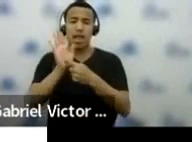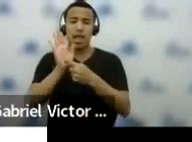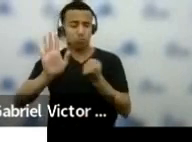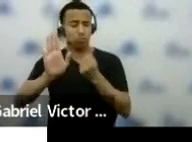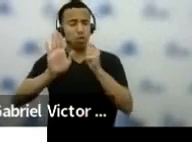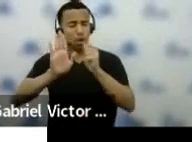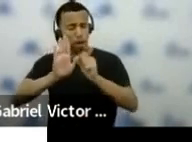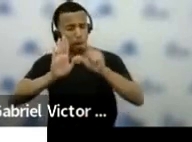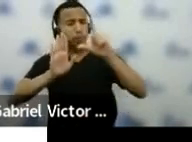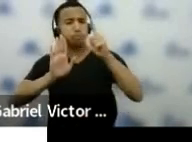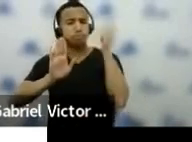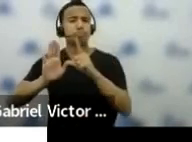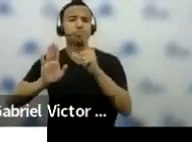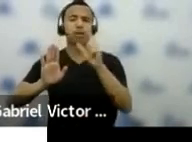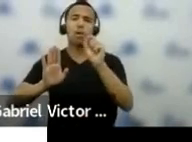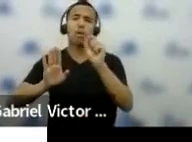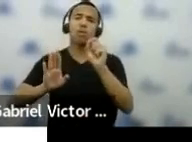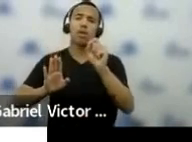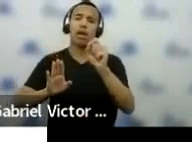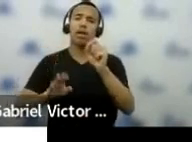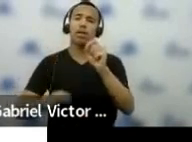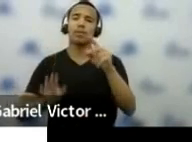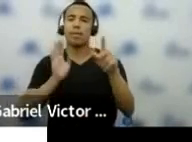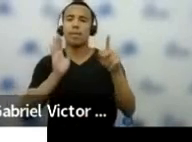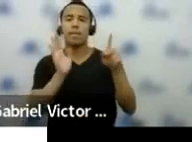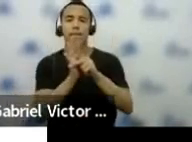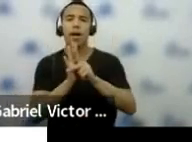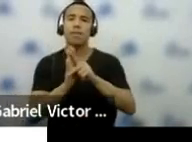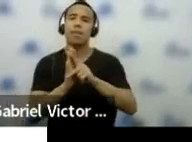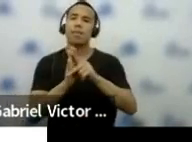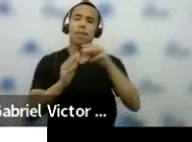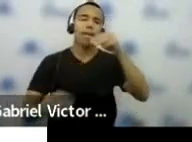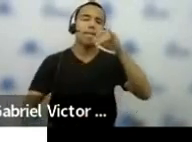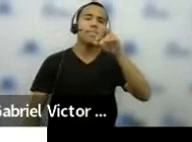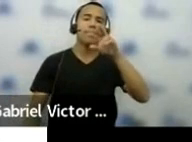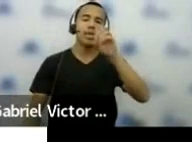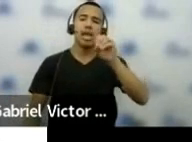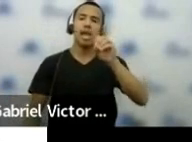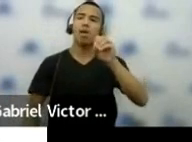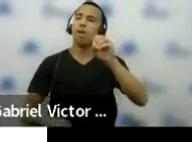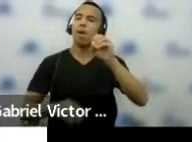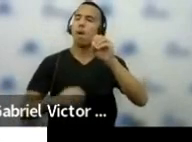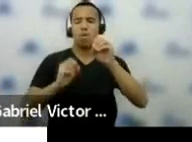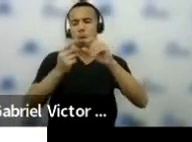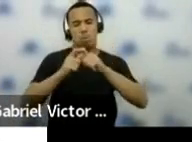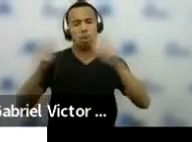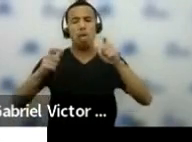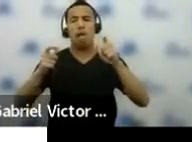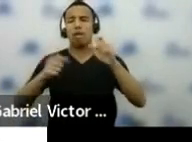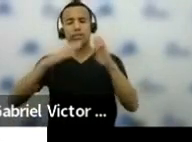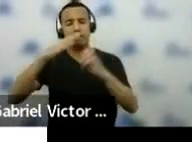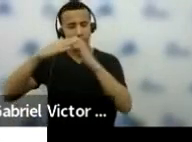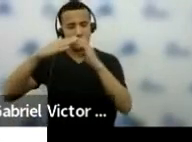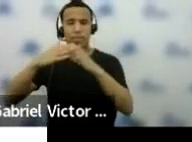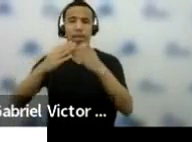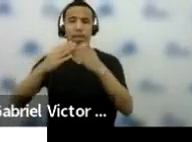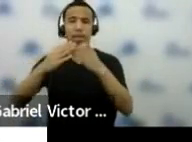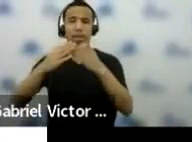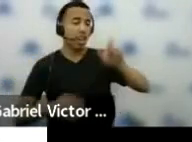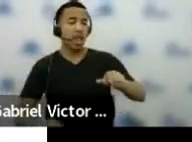grande de micro e pequenas empresas, são mais de 560 projetos. Eu só queria destacar ali do lado esquerdo que